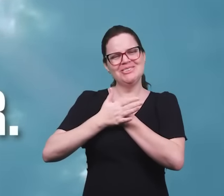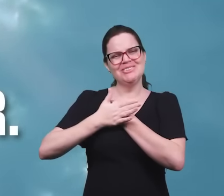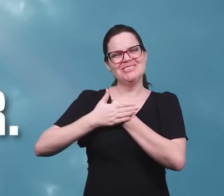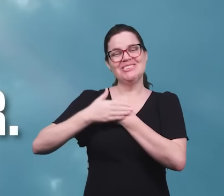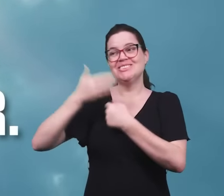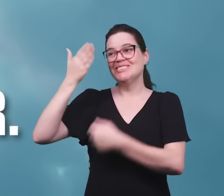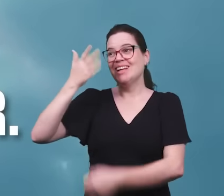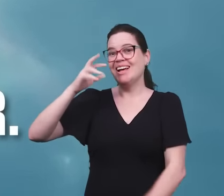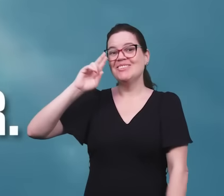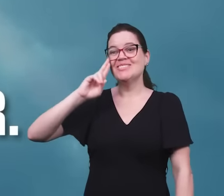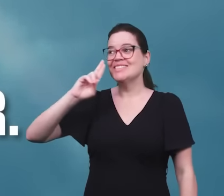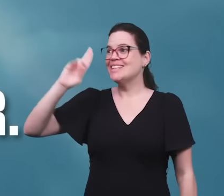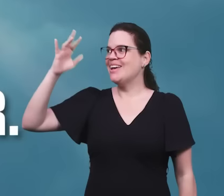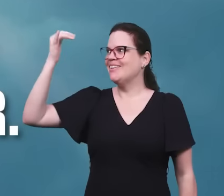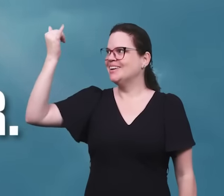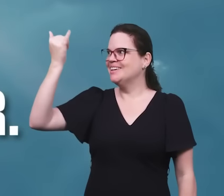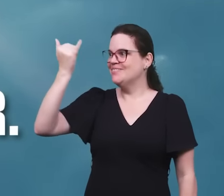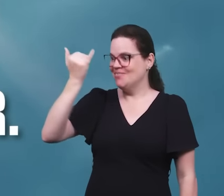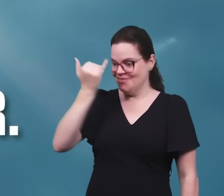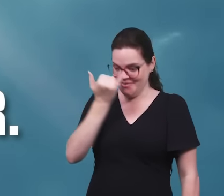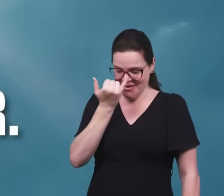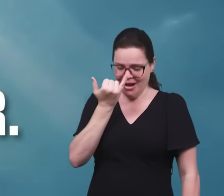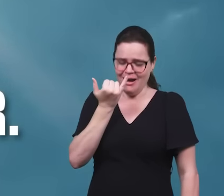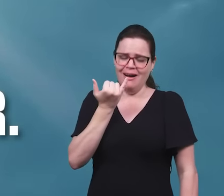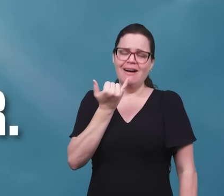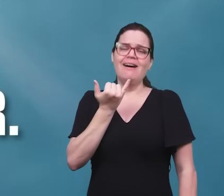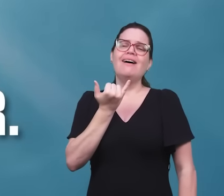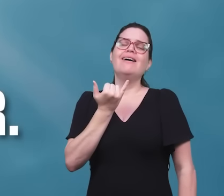é a voz do meu Senhor.